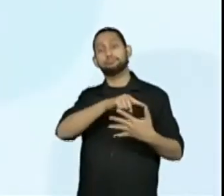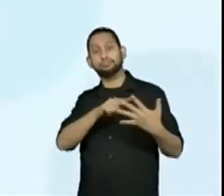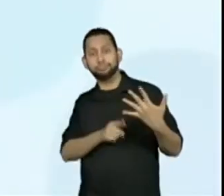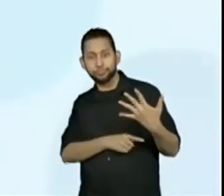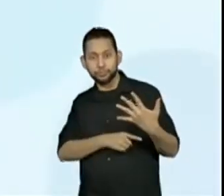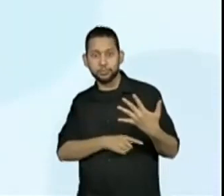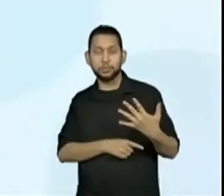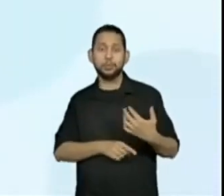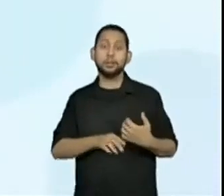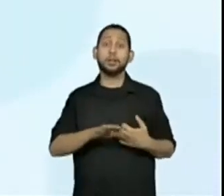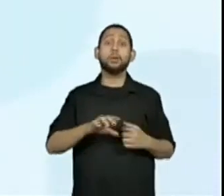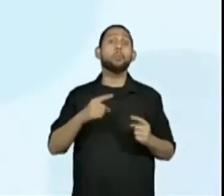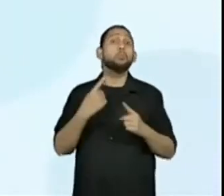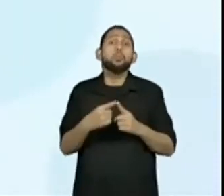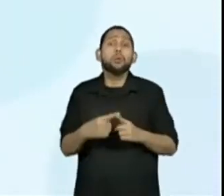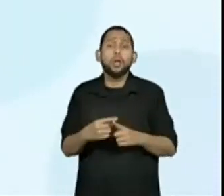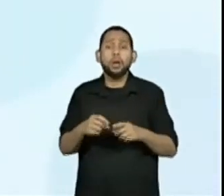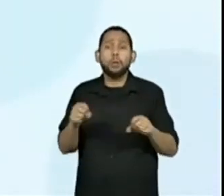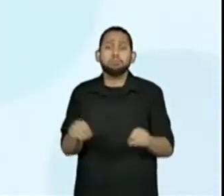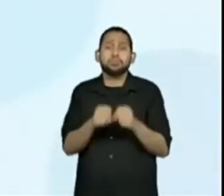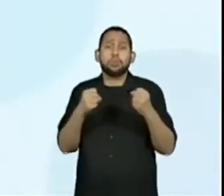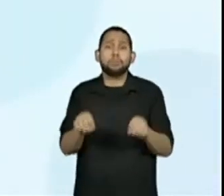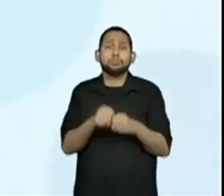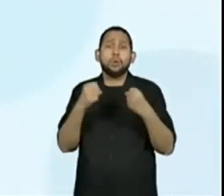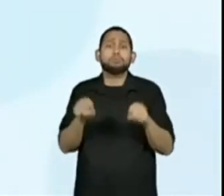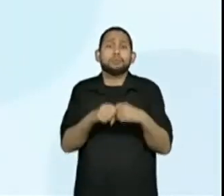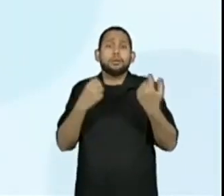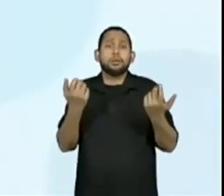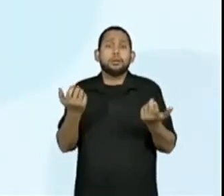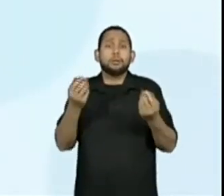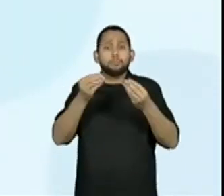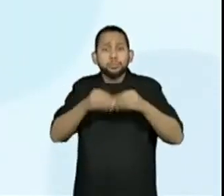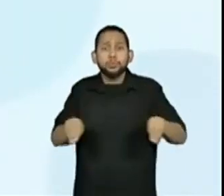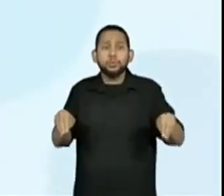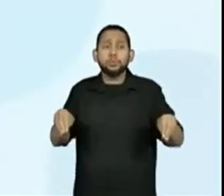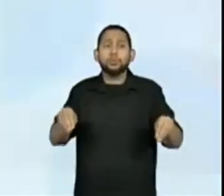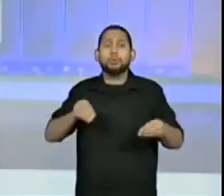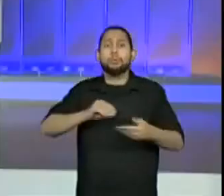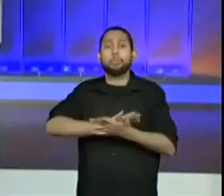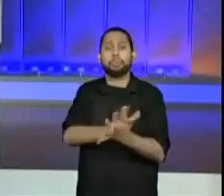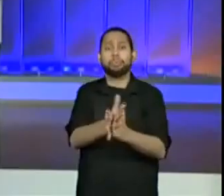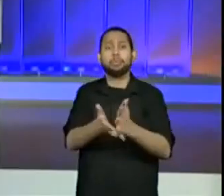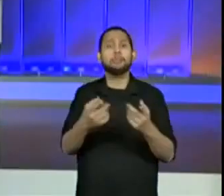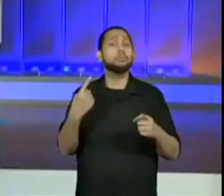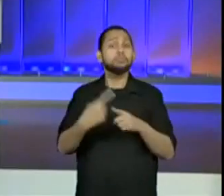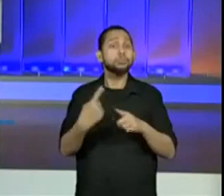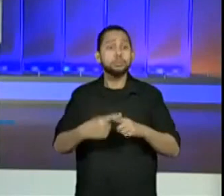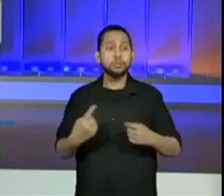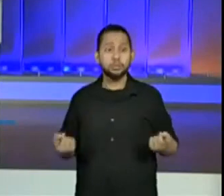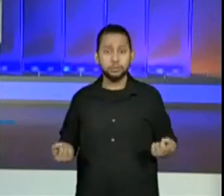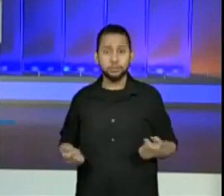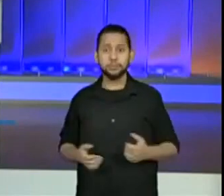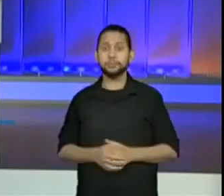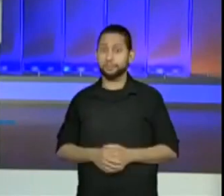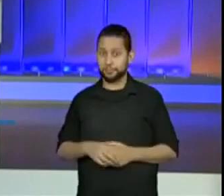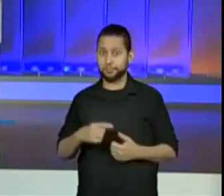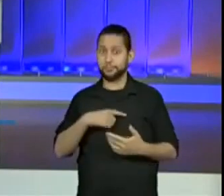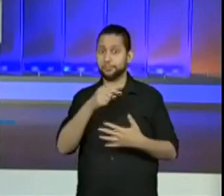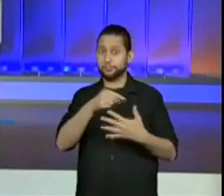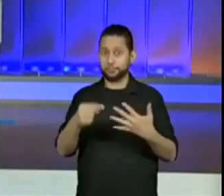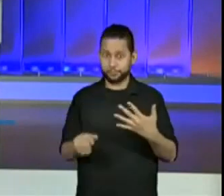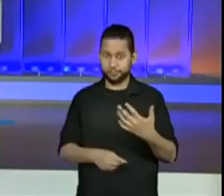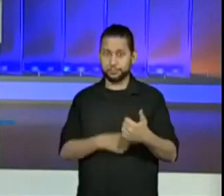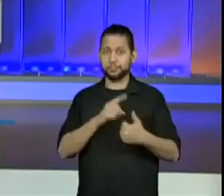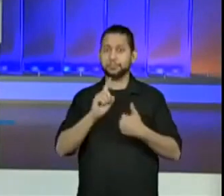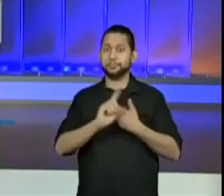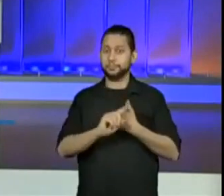destruição para a gente registrar e fazer aí uma síntese. Vamos então? As causas são qual?